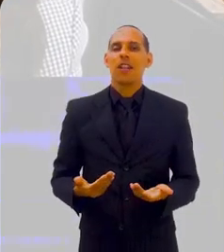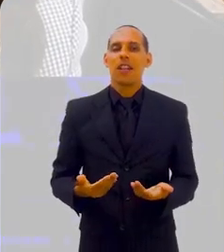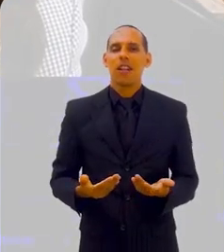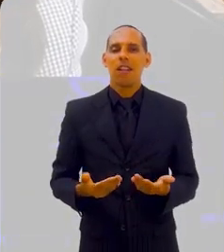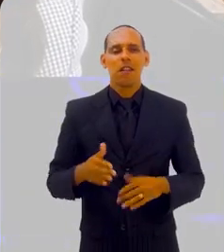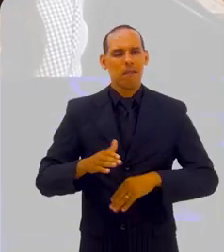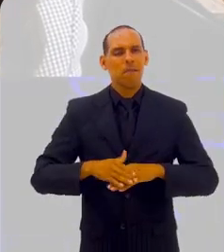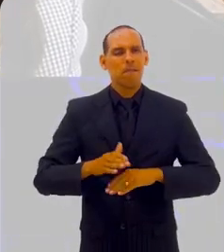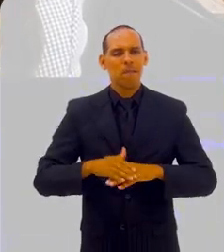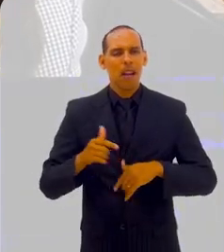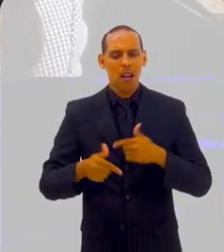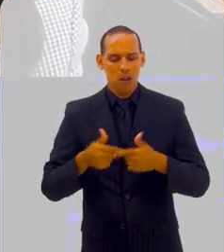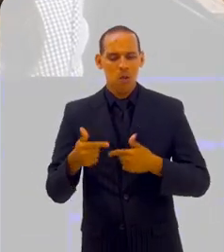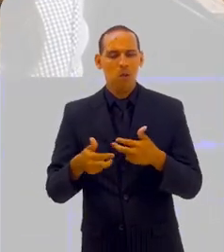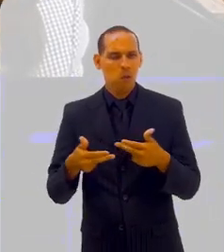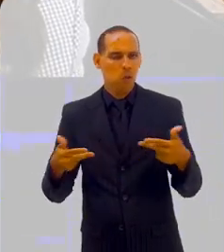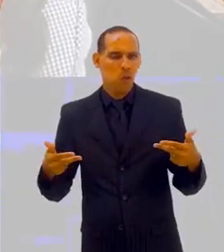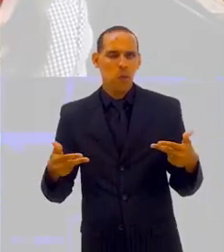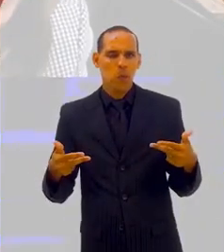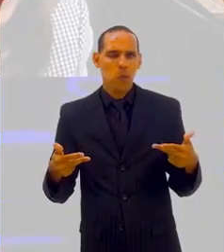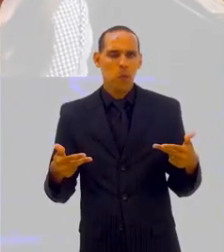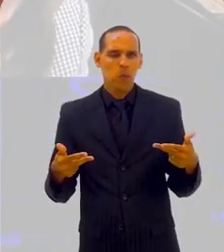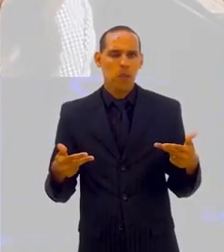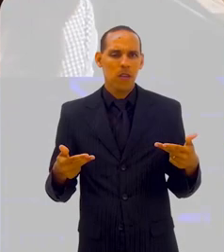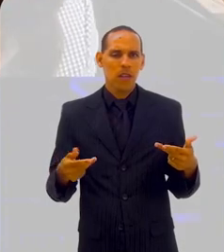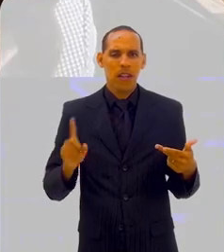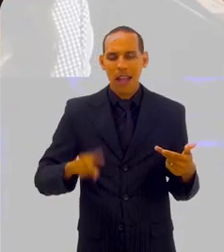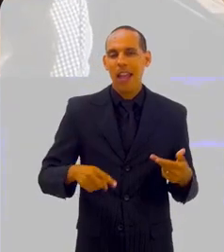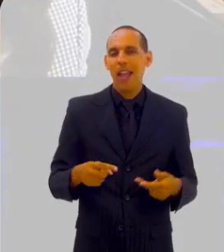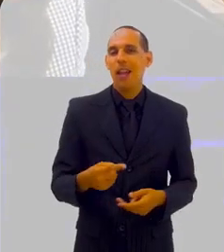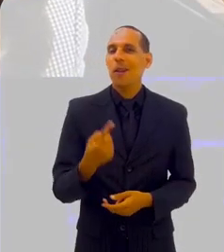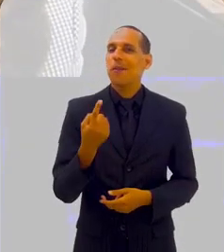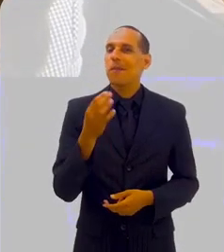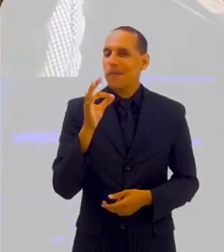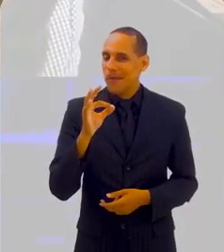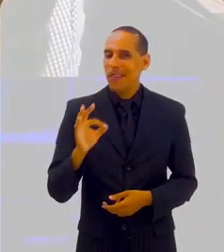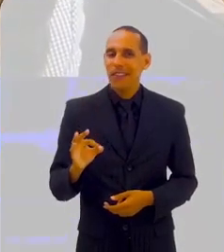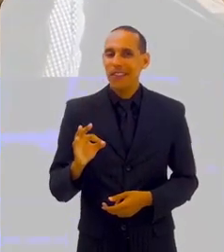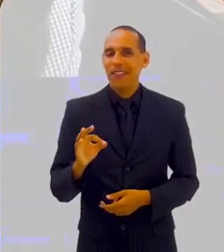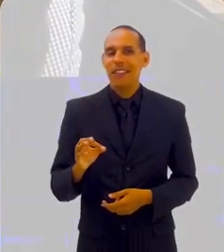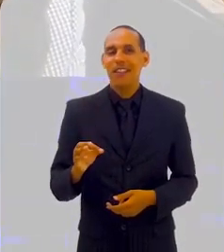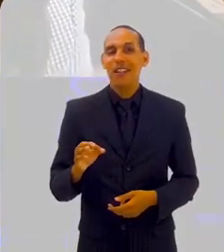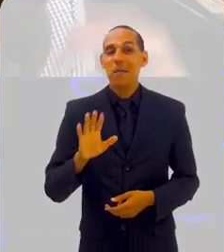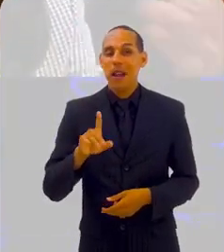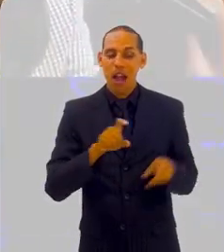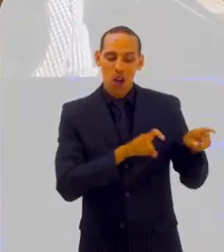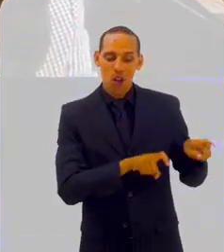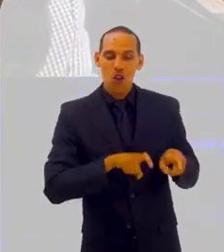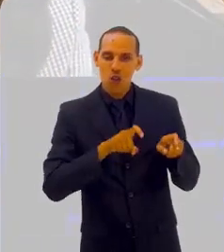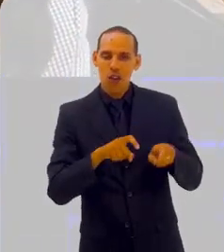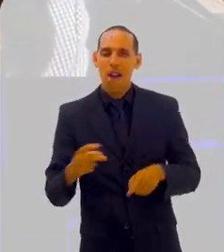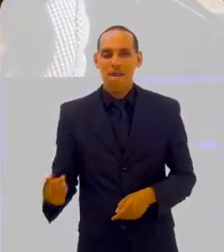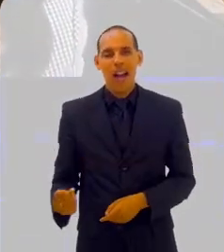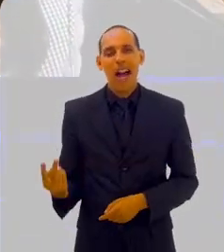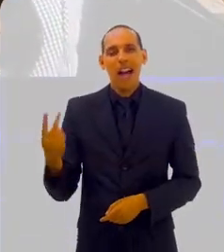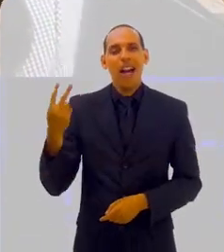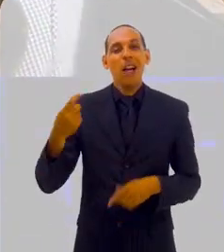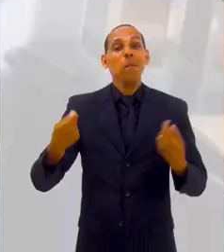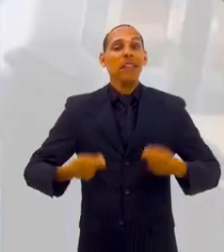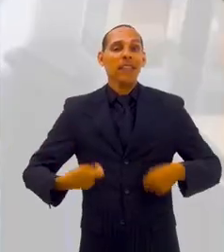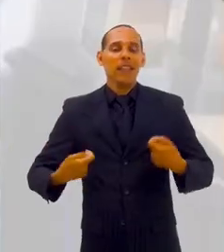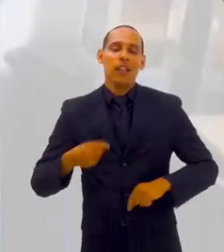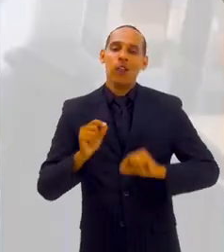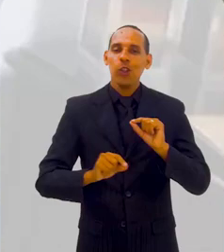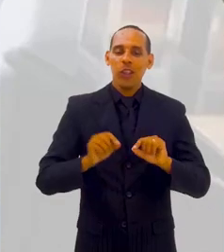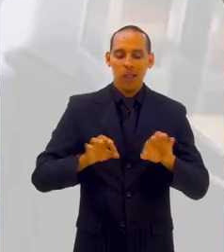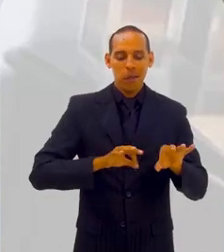quer desenvolver realmente esse 1% da nossa pequena agricultura, mas de grande valor, a